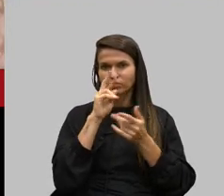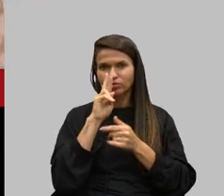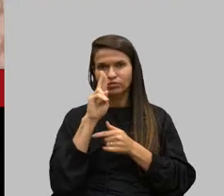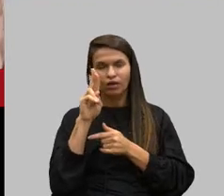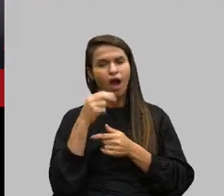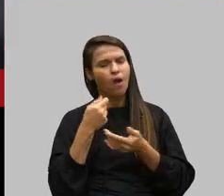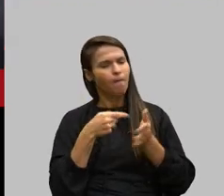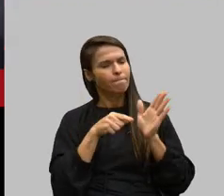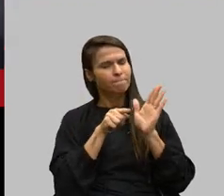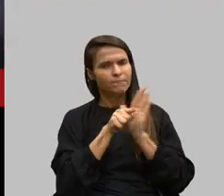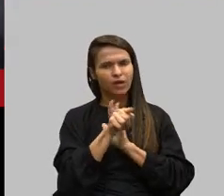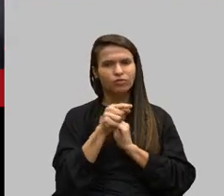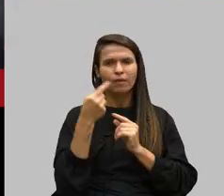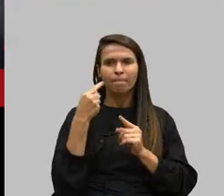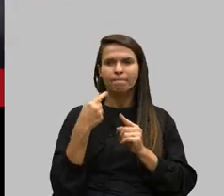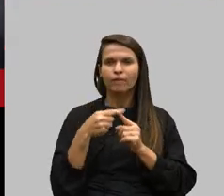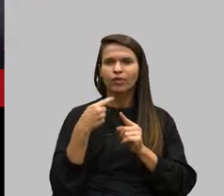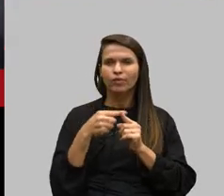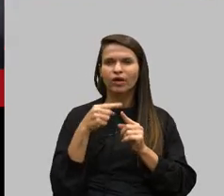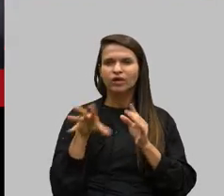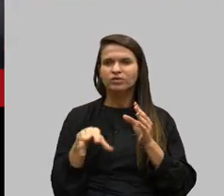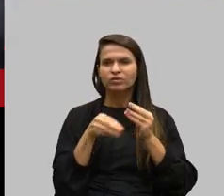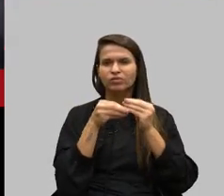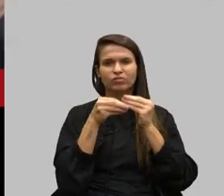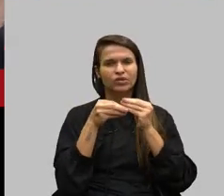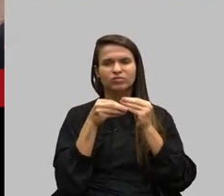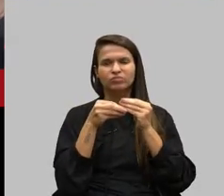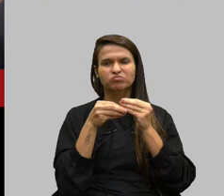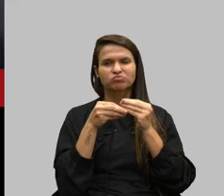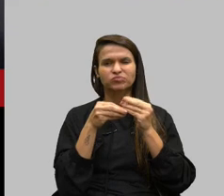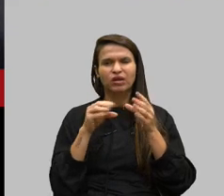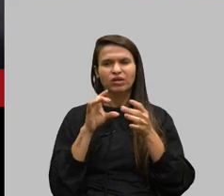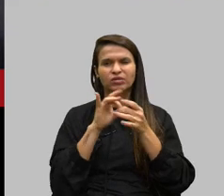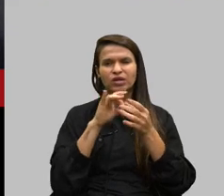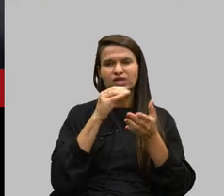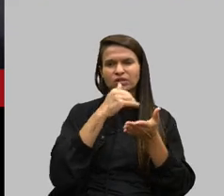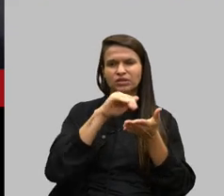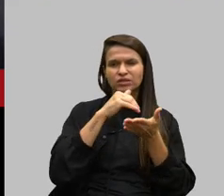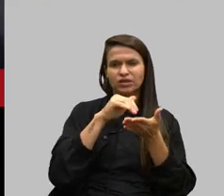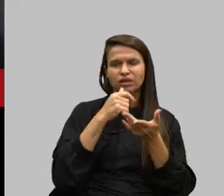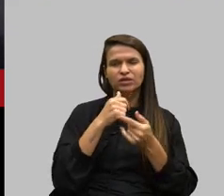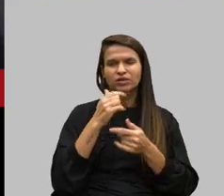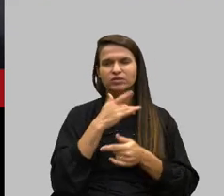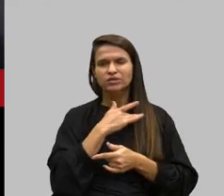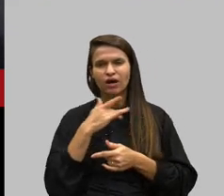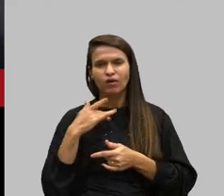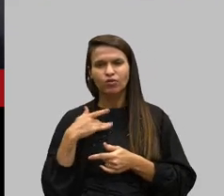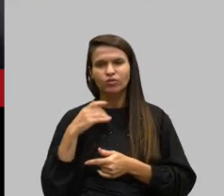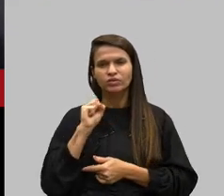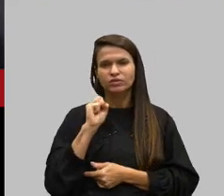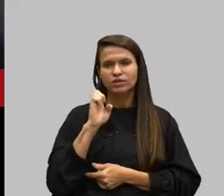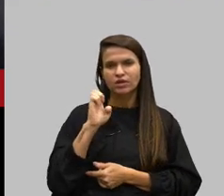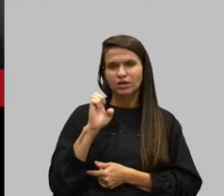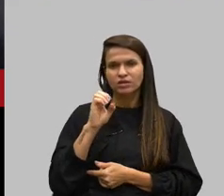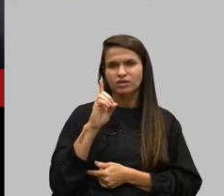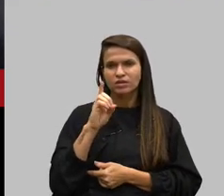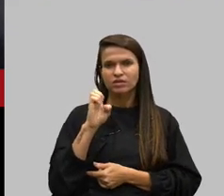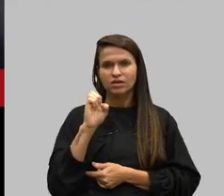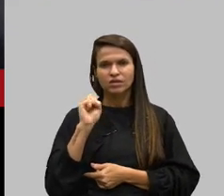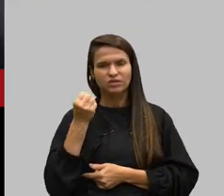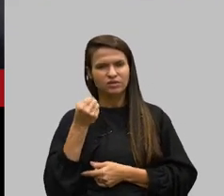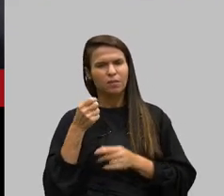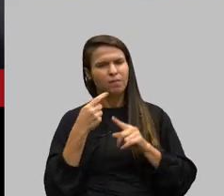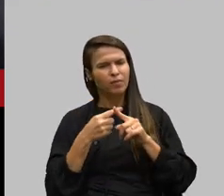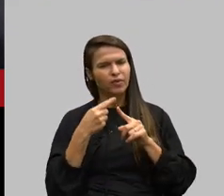pergunto por que essas atribuições não estari na Secretaria de Saúde ou cedes porque elas foram parar lá na pasta do